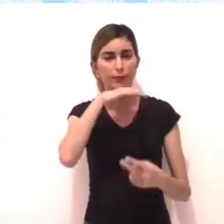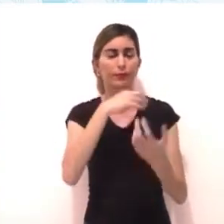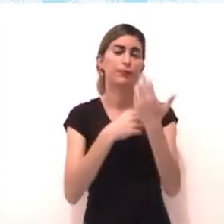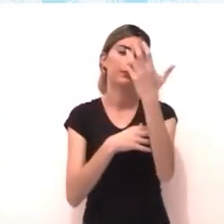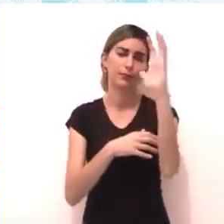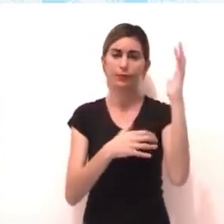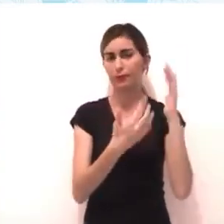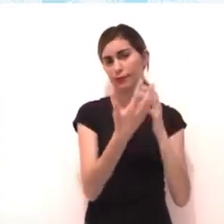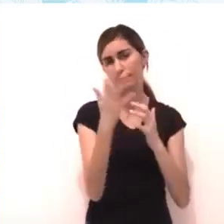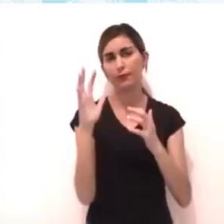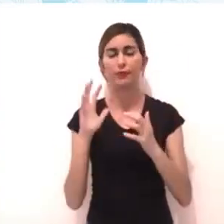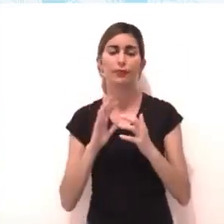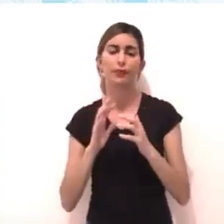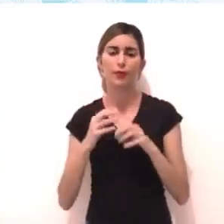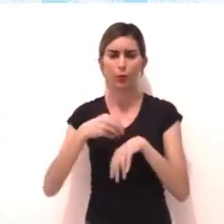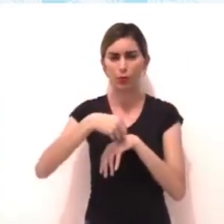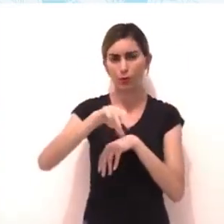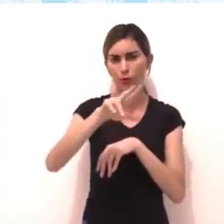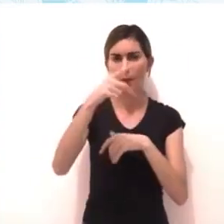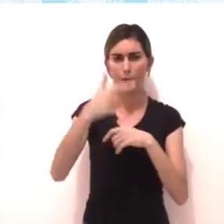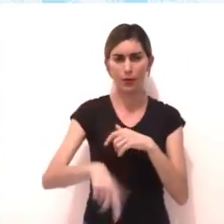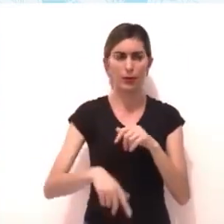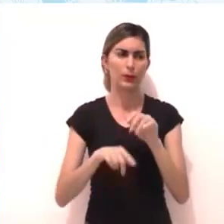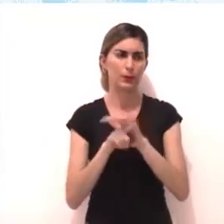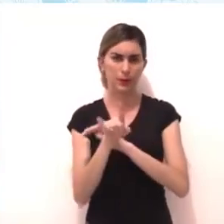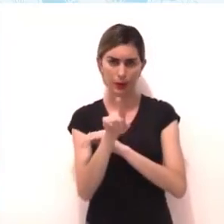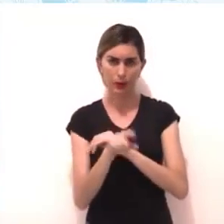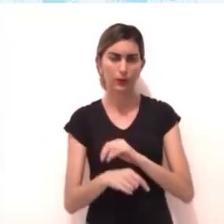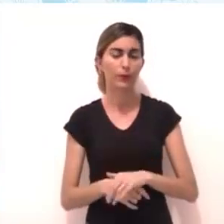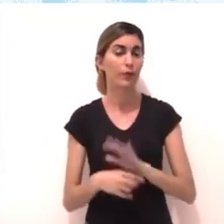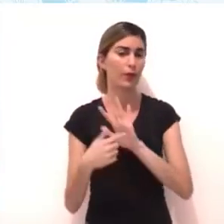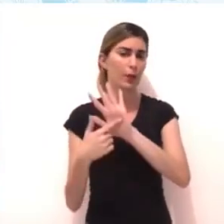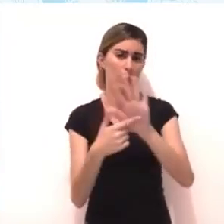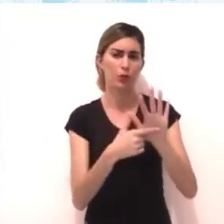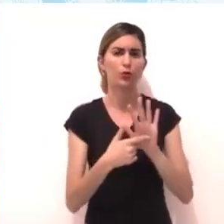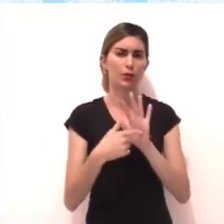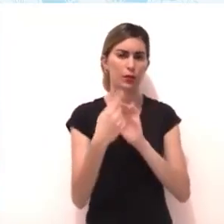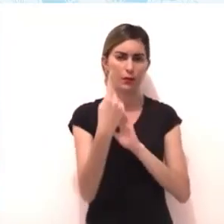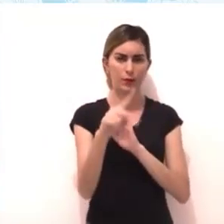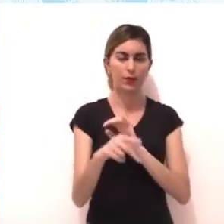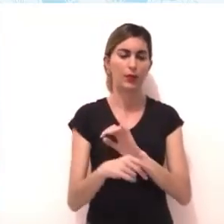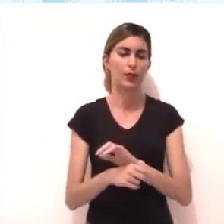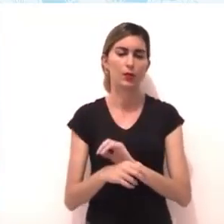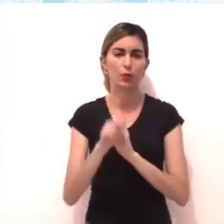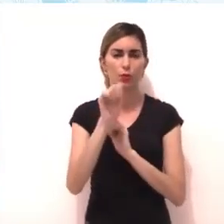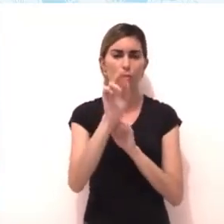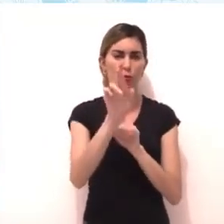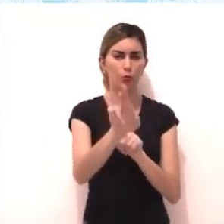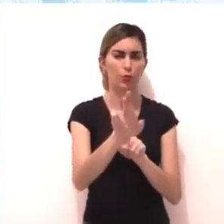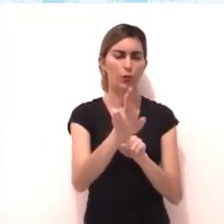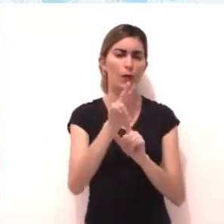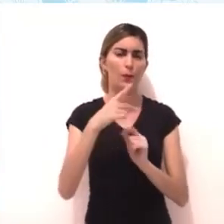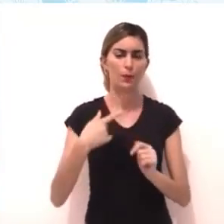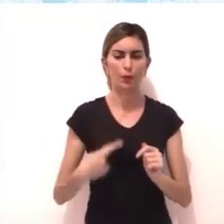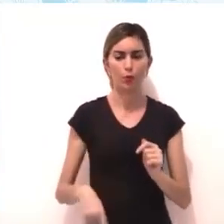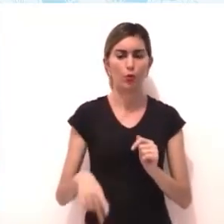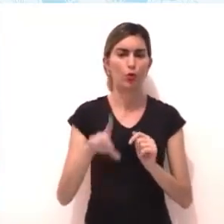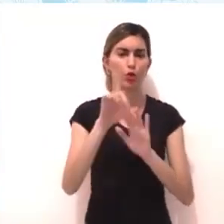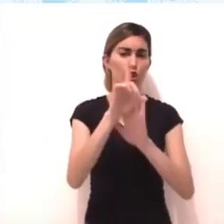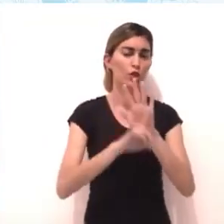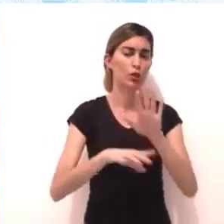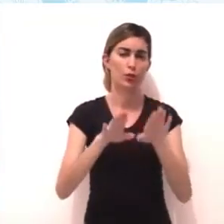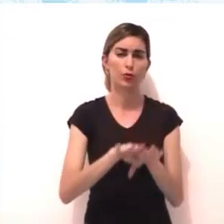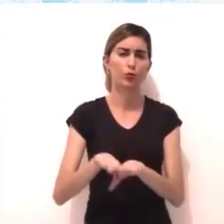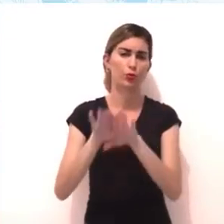das plantas. Trouxe para vocês aqui mais uma situação para mostrar a vocês que o ar puro não é um direito de